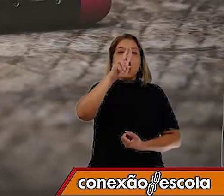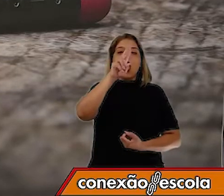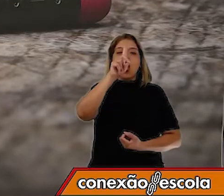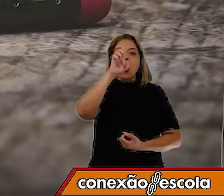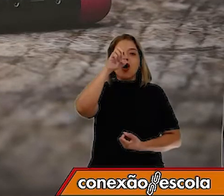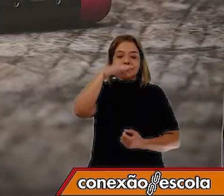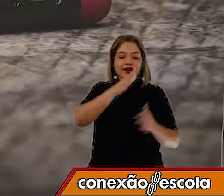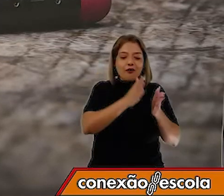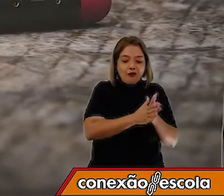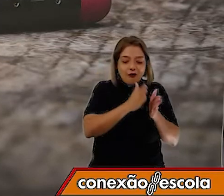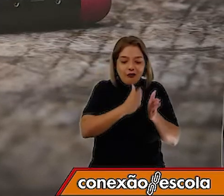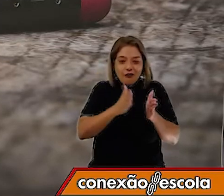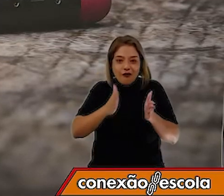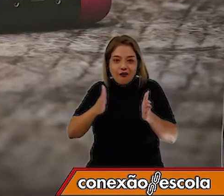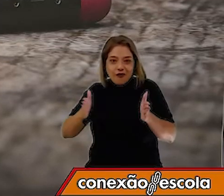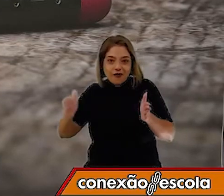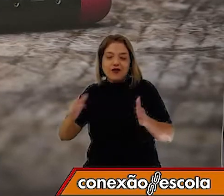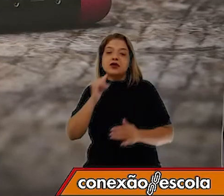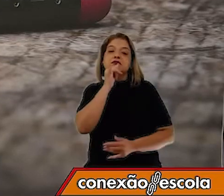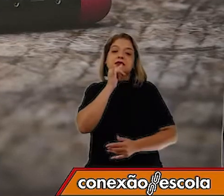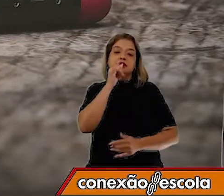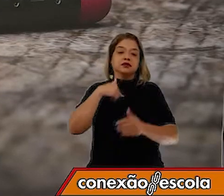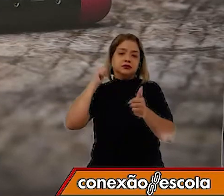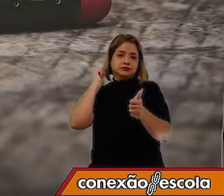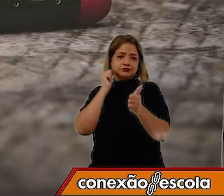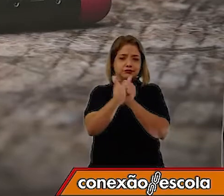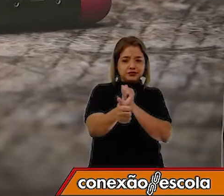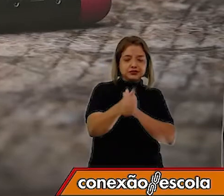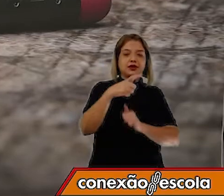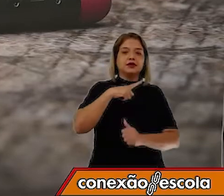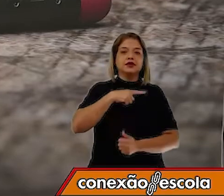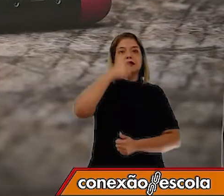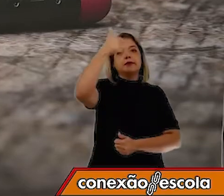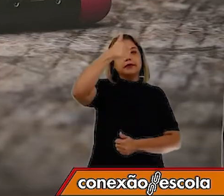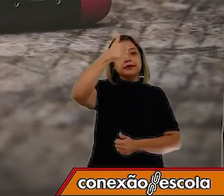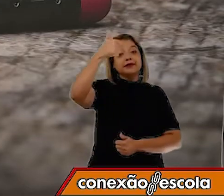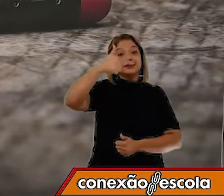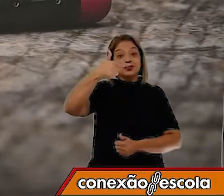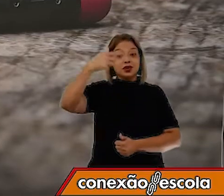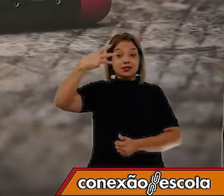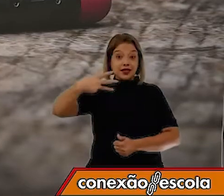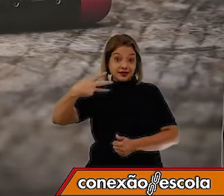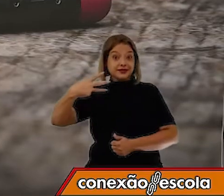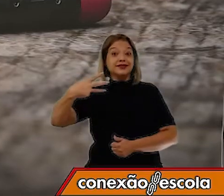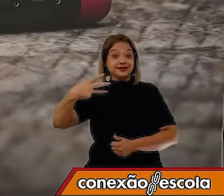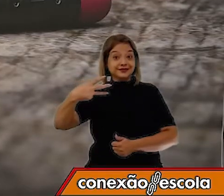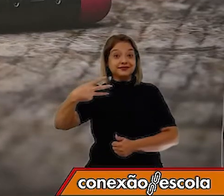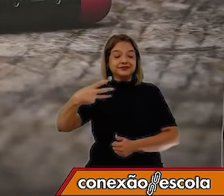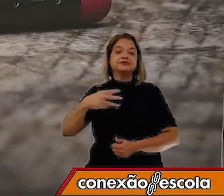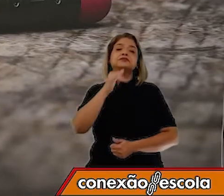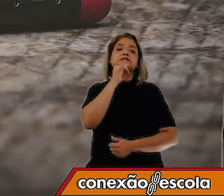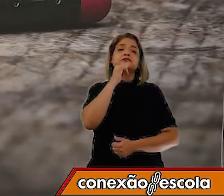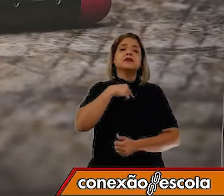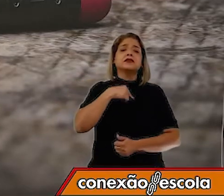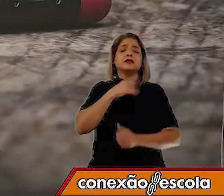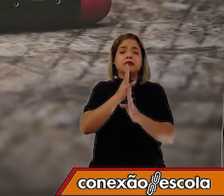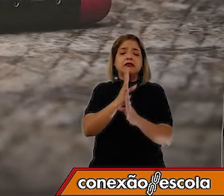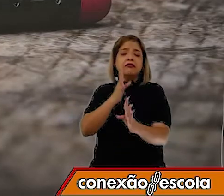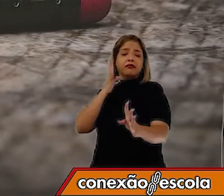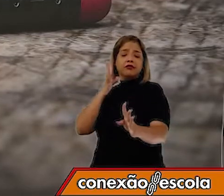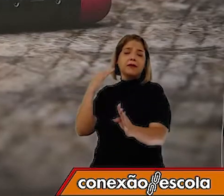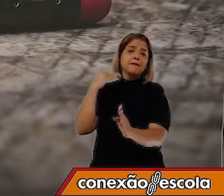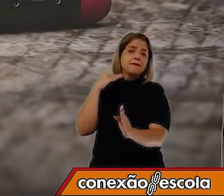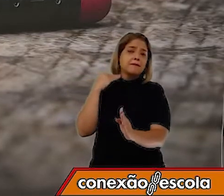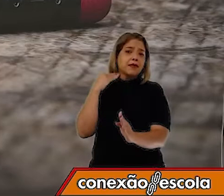Numa corrida, tem primeiro, segundo, terceiro lugar. E numa fila de banco, por